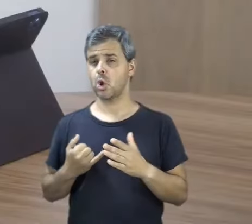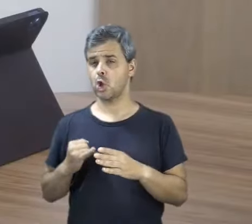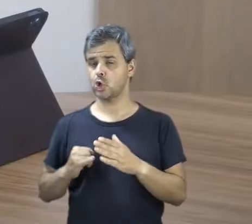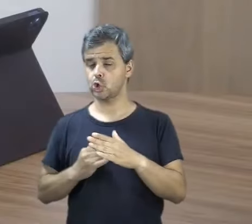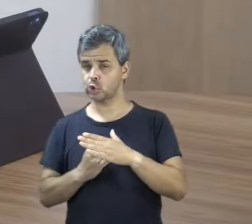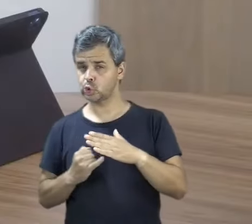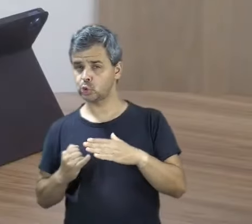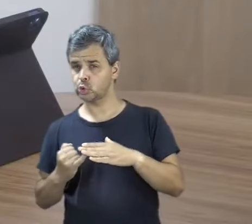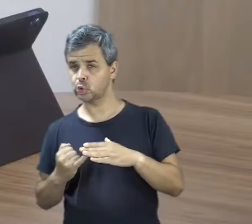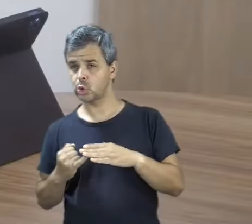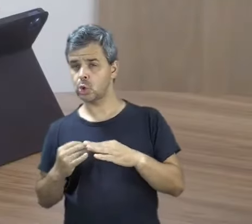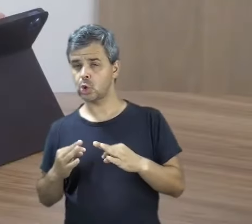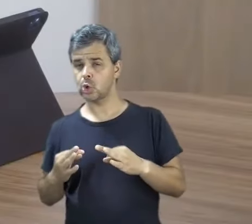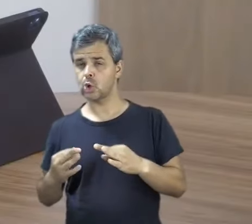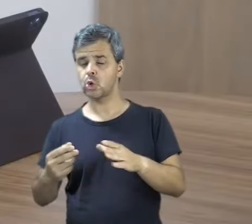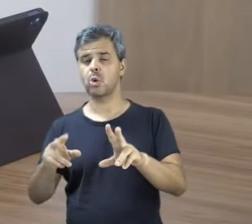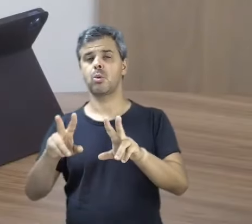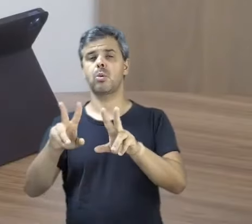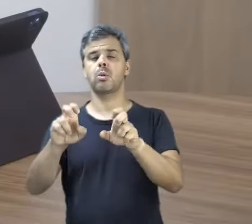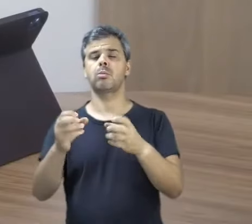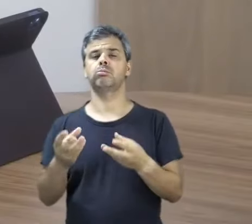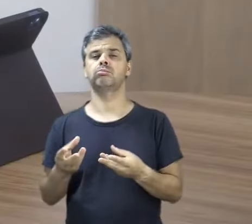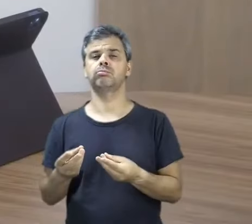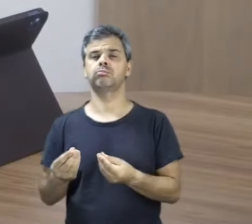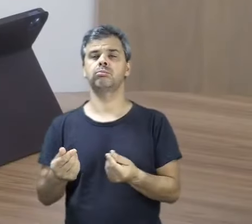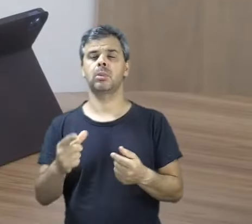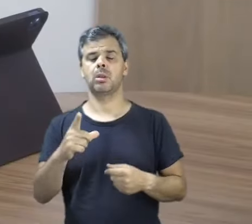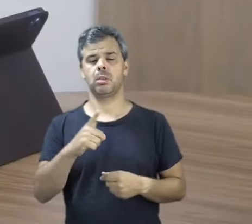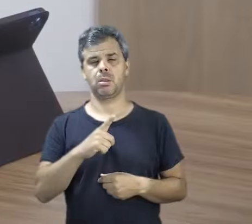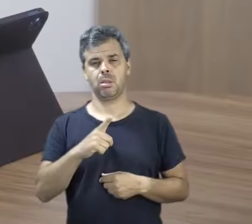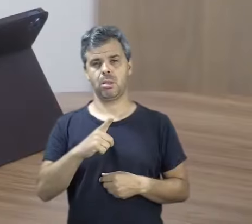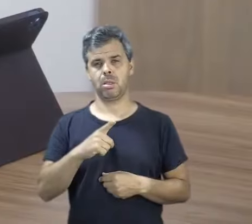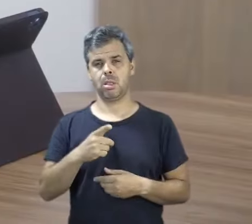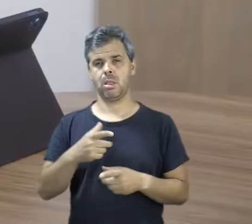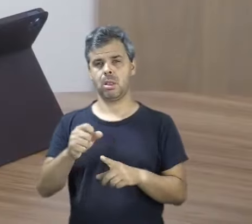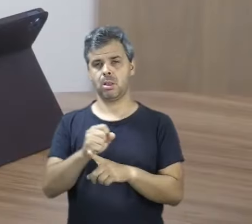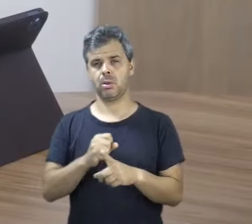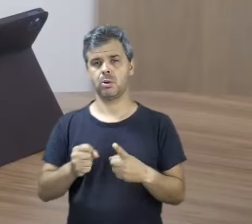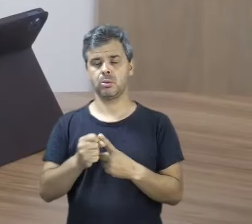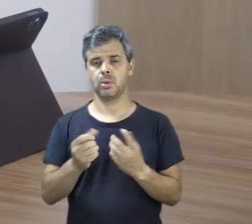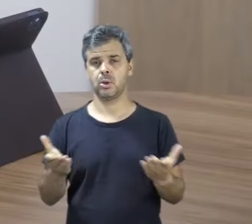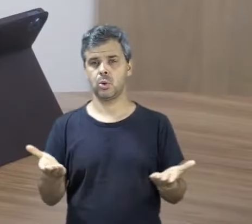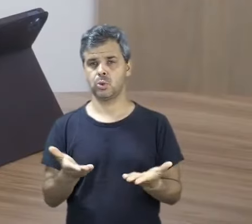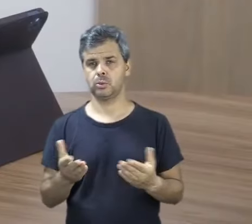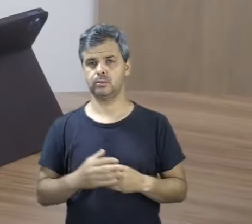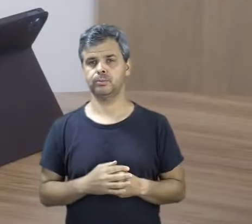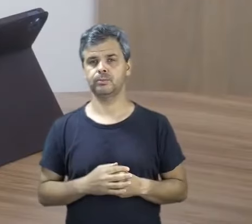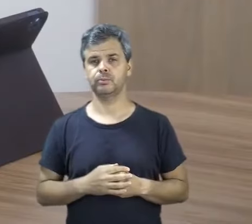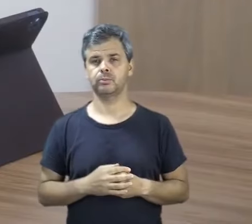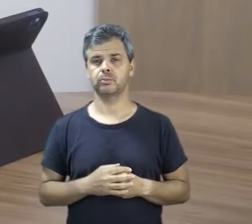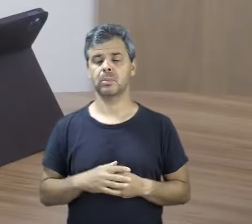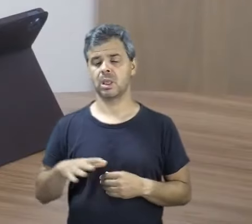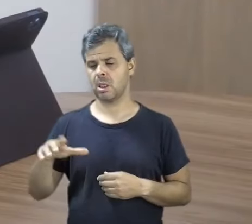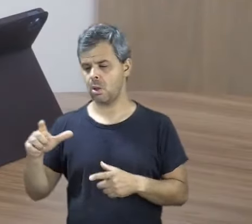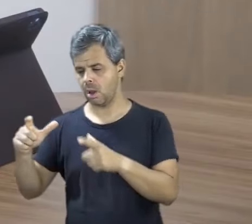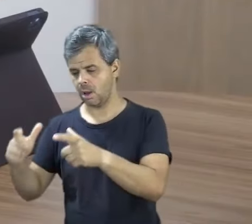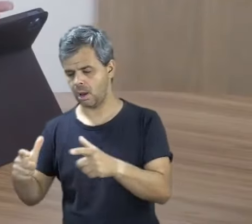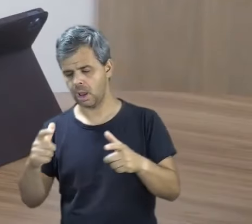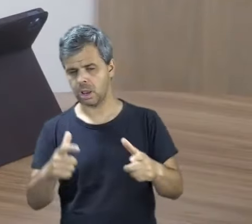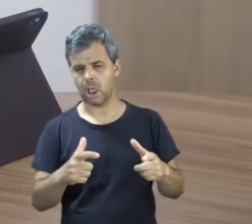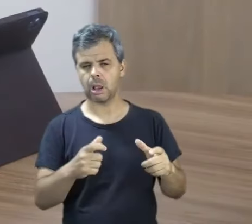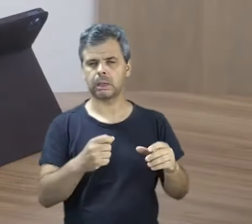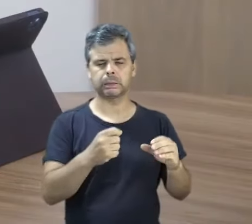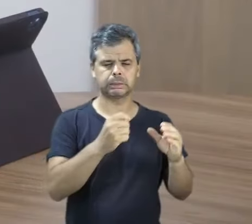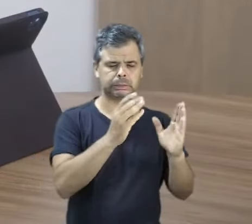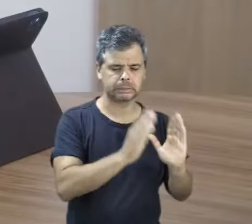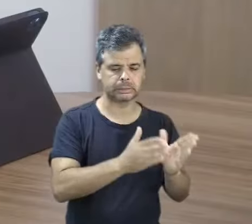apenas consiga dar conta de todas as pautas sensíveis que a gente tem na sociedade brasileira hoje. Então, setorizar,